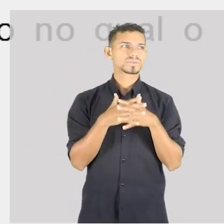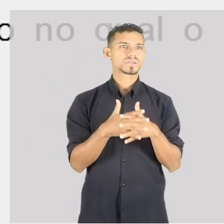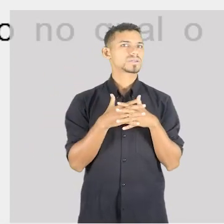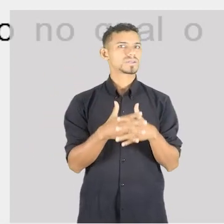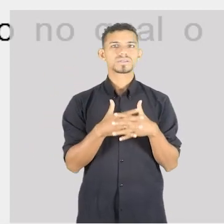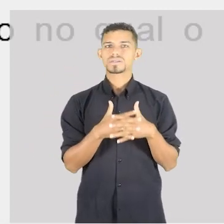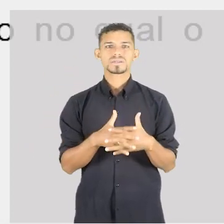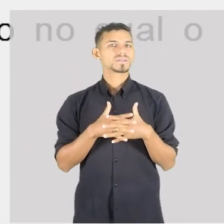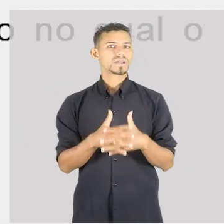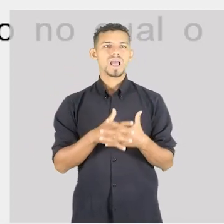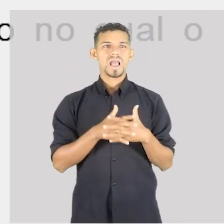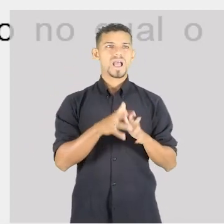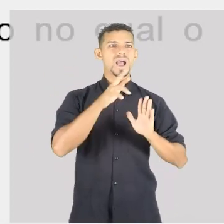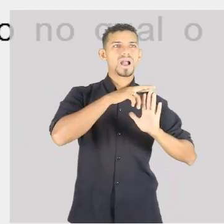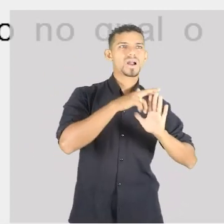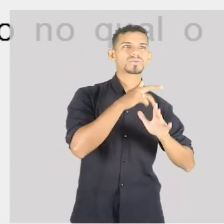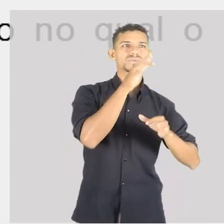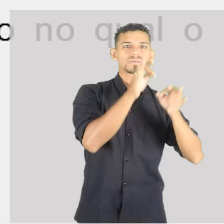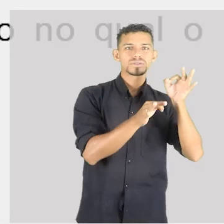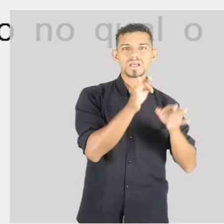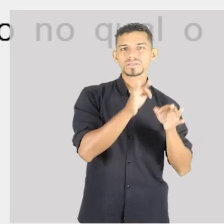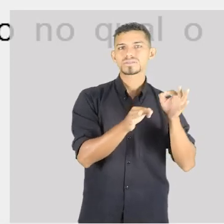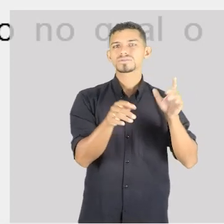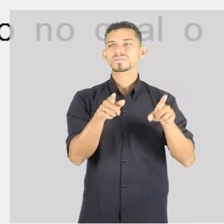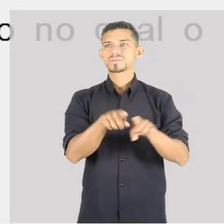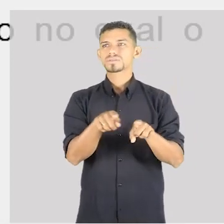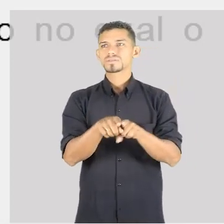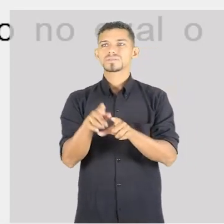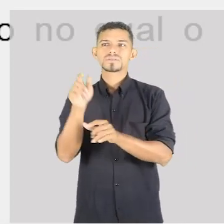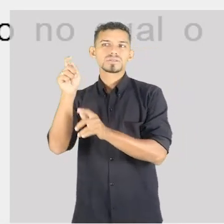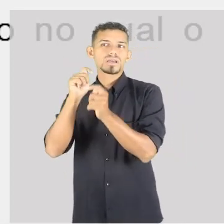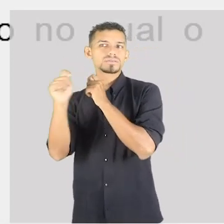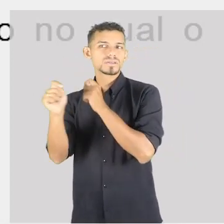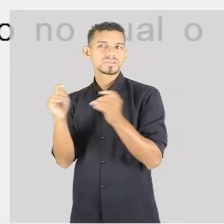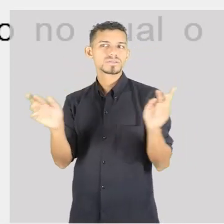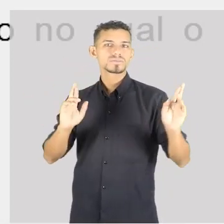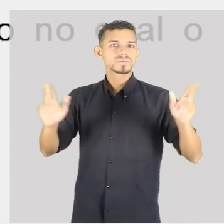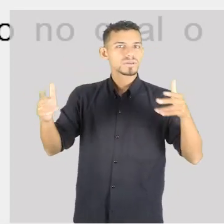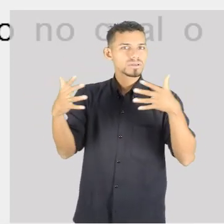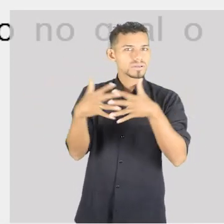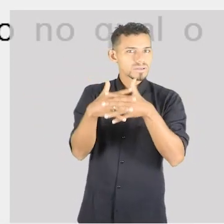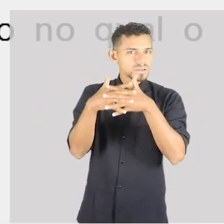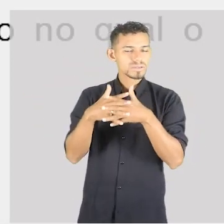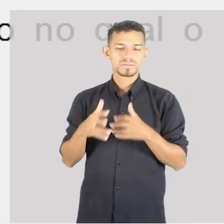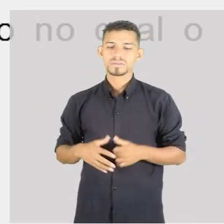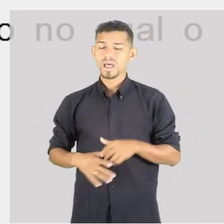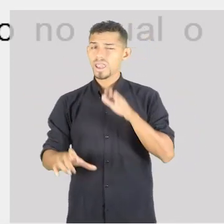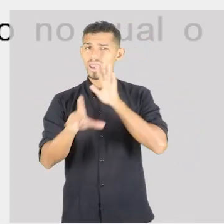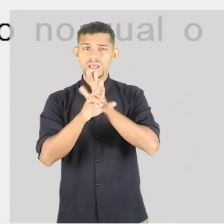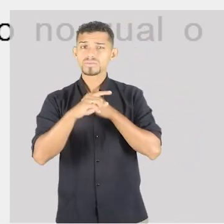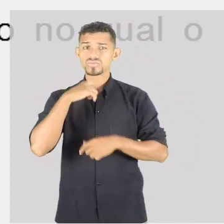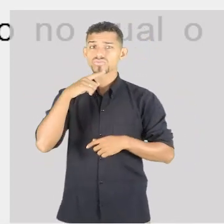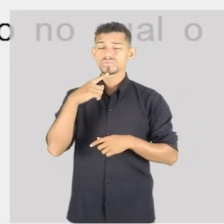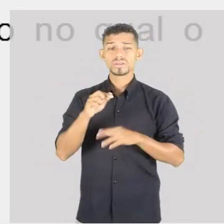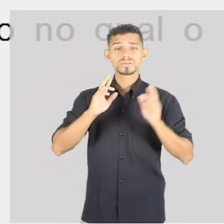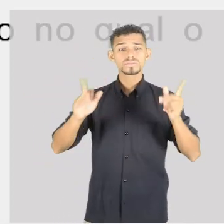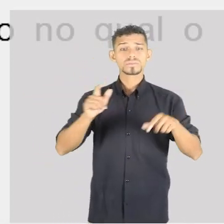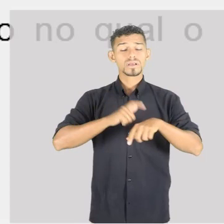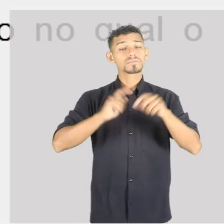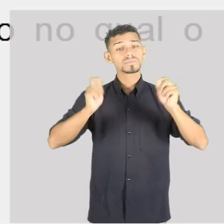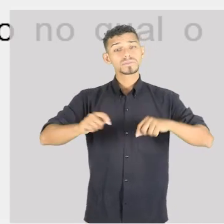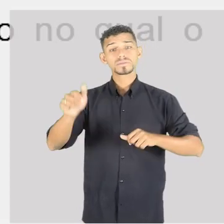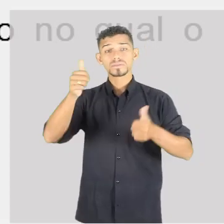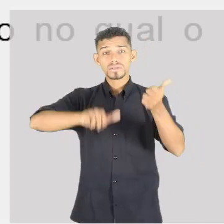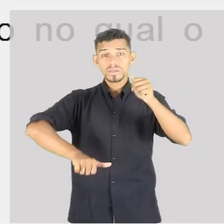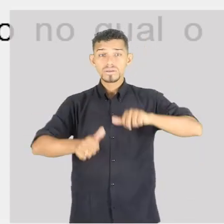de recursos administrativos e judiciais. Quando a lei não fixar prazo diferente, o recurso administrativo deverá ser